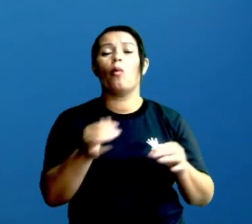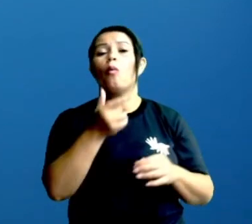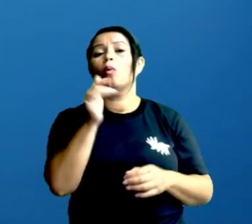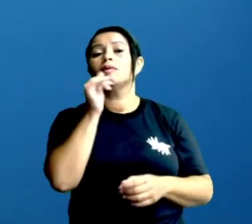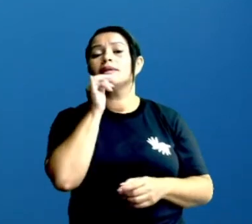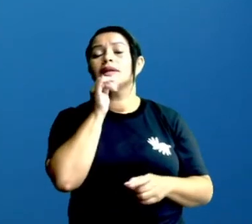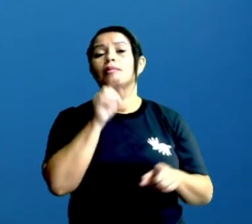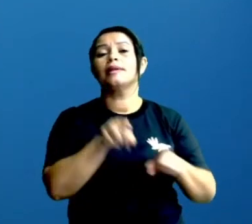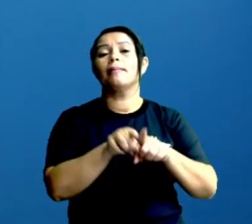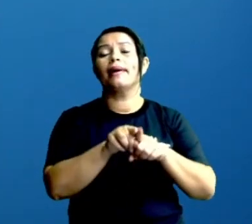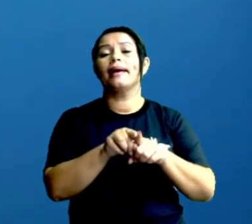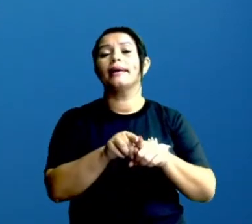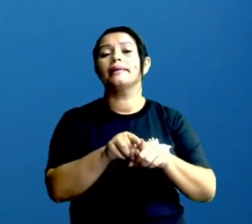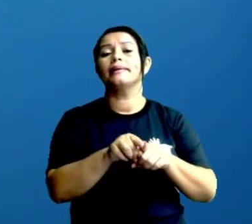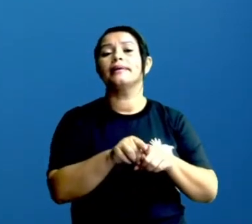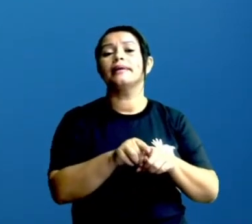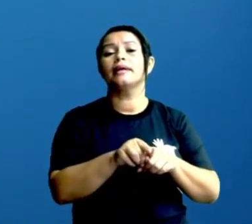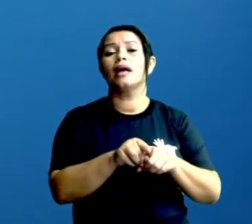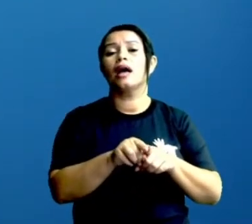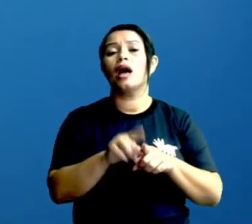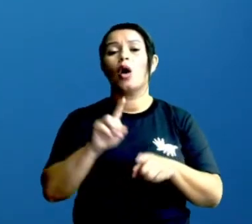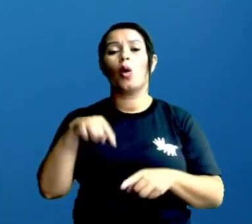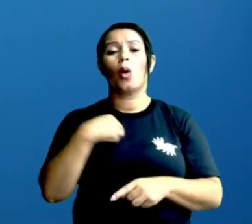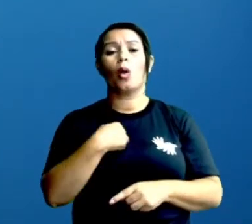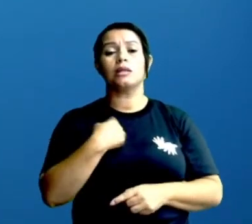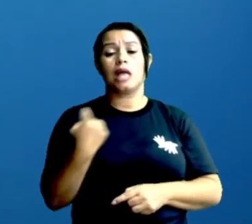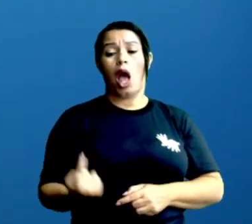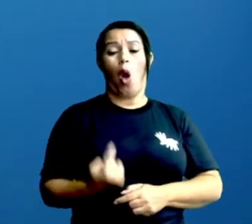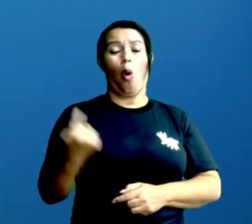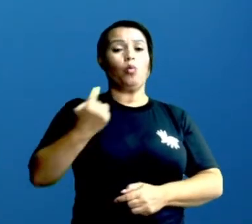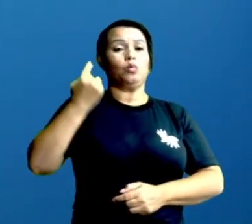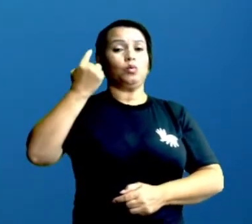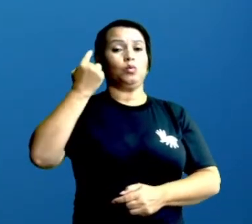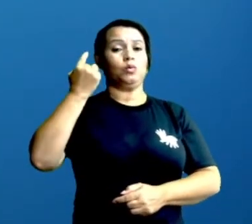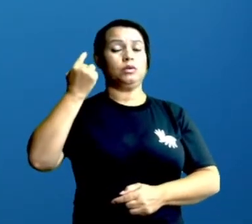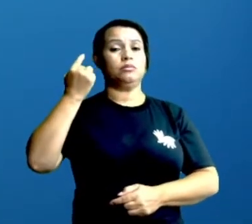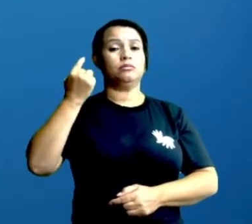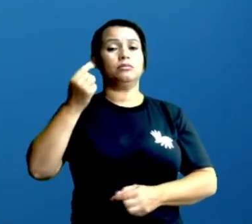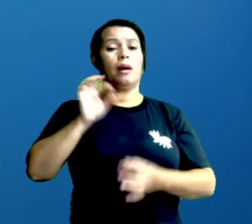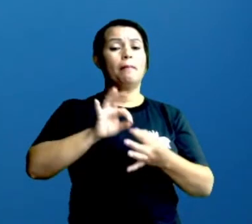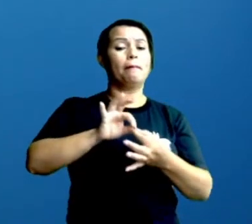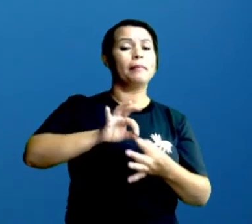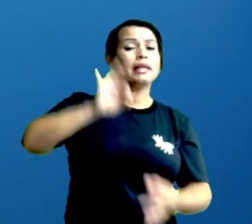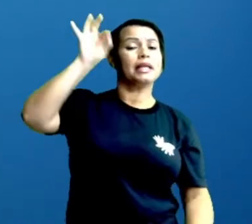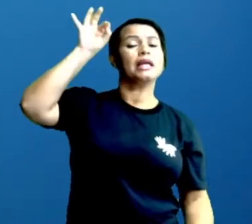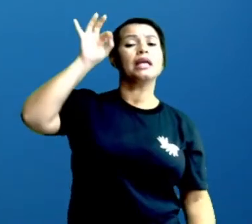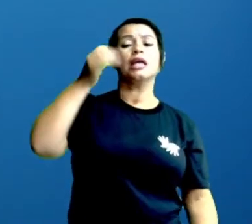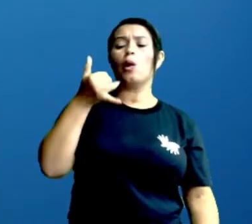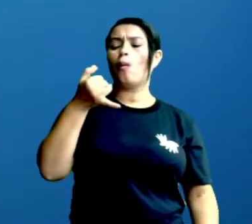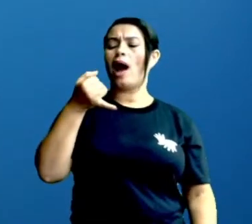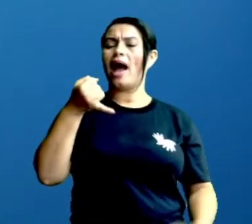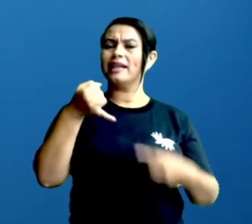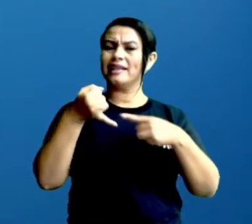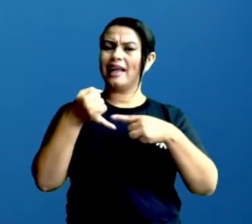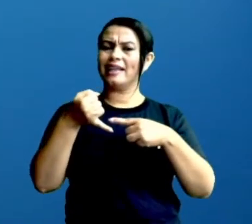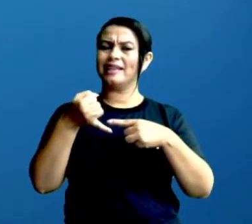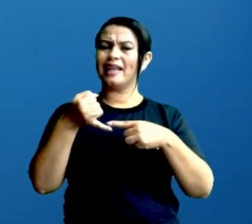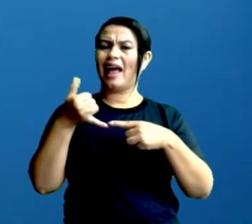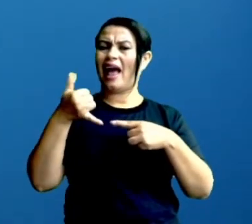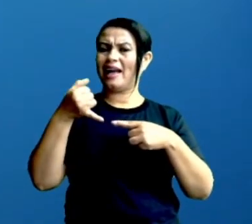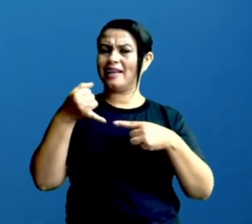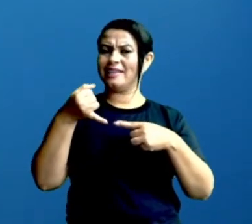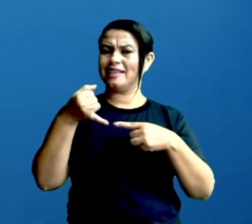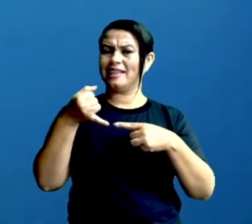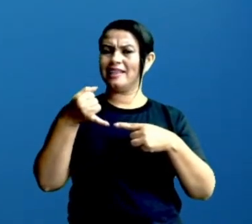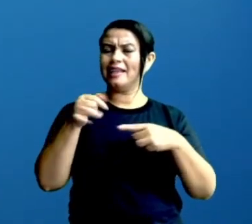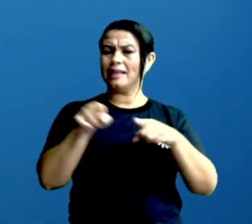exemplo. É a mesma coisa de medir o nosso tamanho e o tamanho de uma caneta, por exemplo. Eu vou medir essa